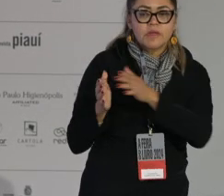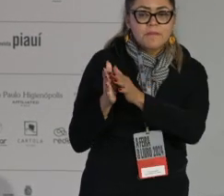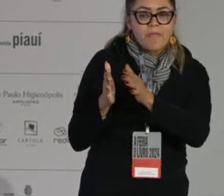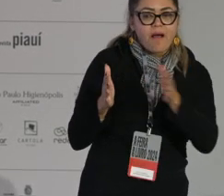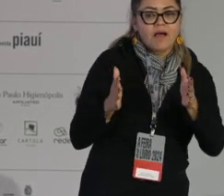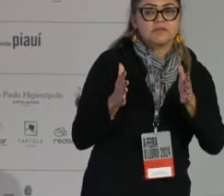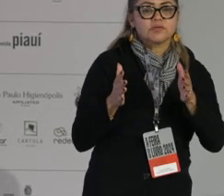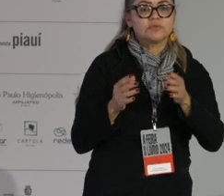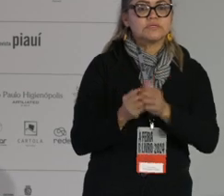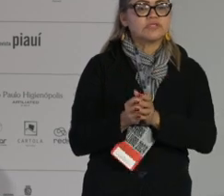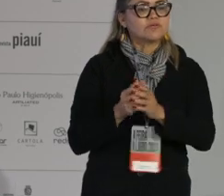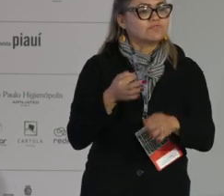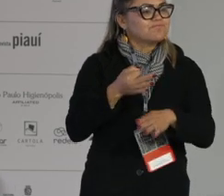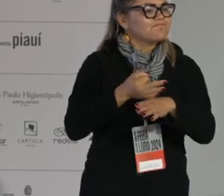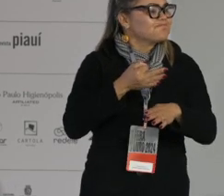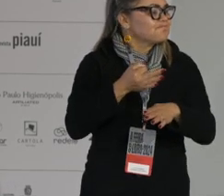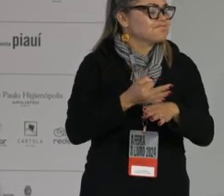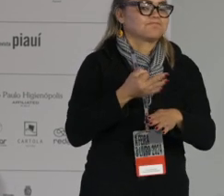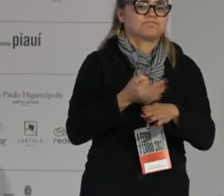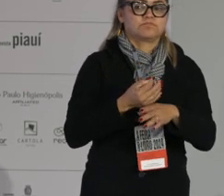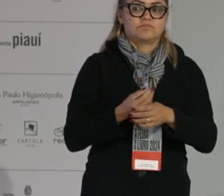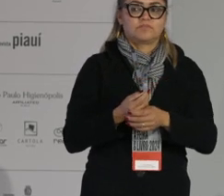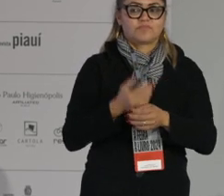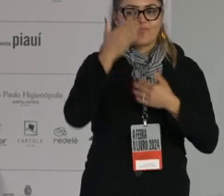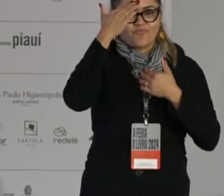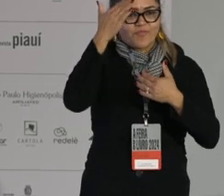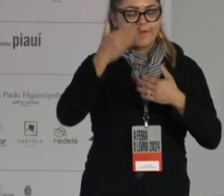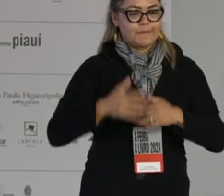como se fosse, sei lá, uma resistência? Obrigado.